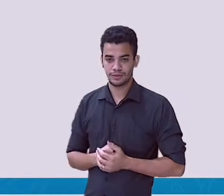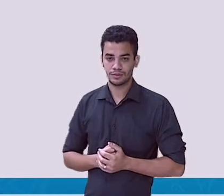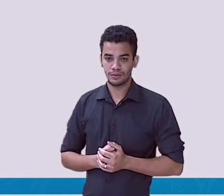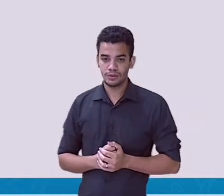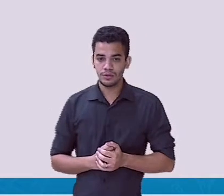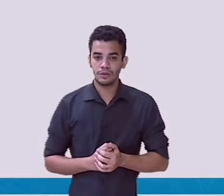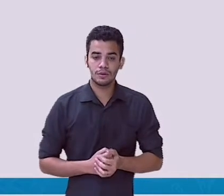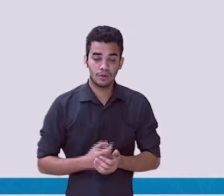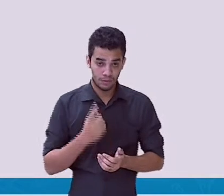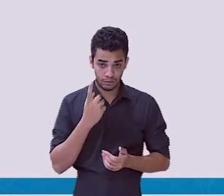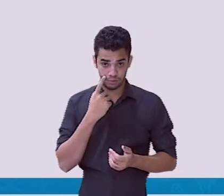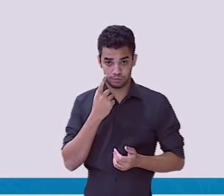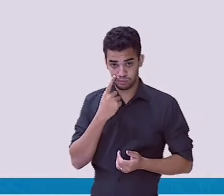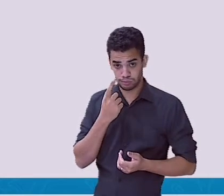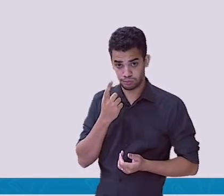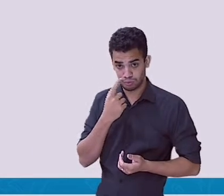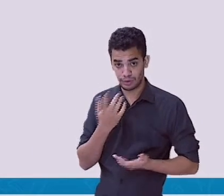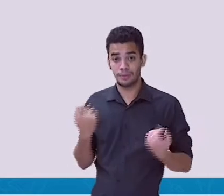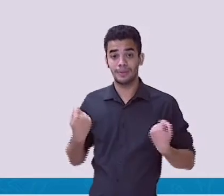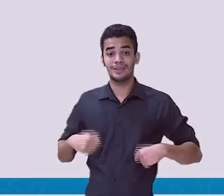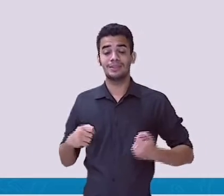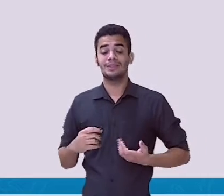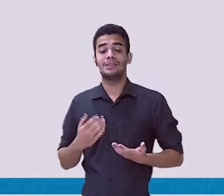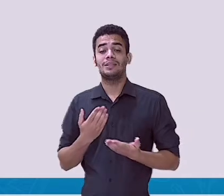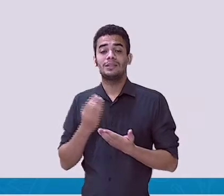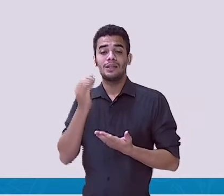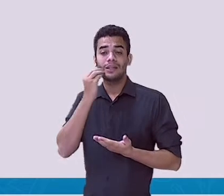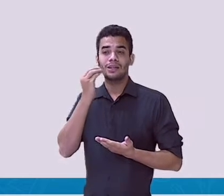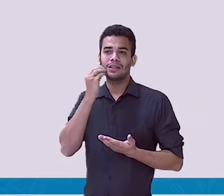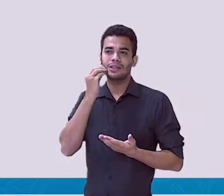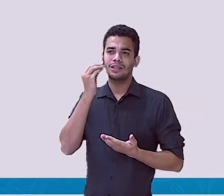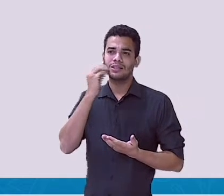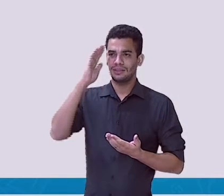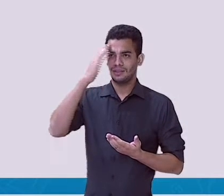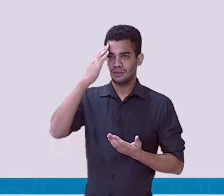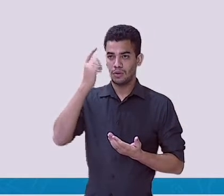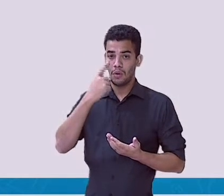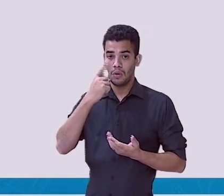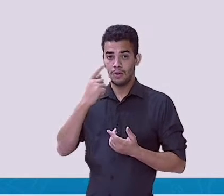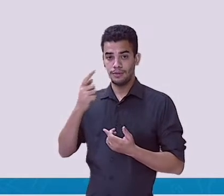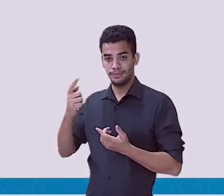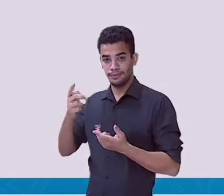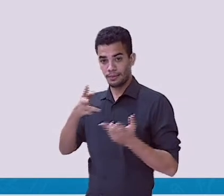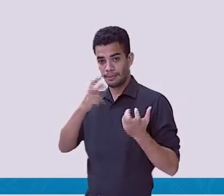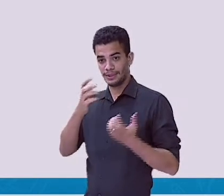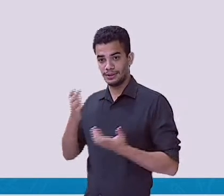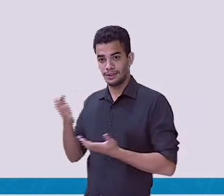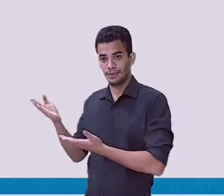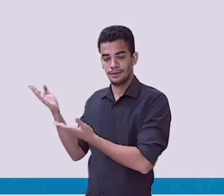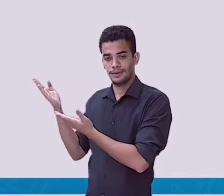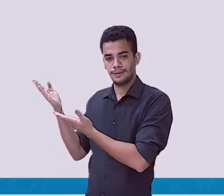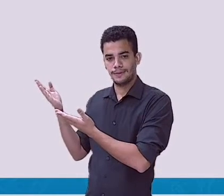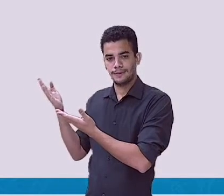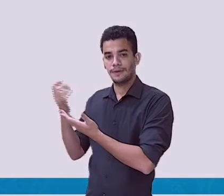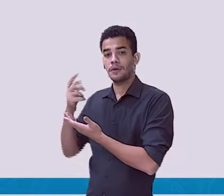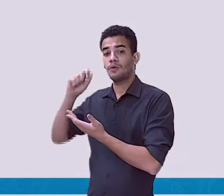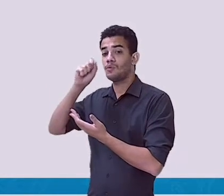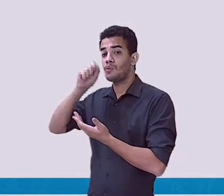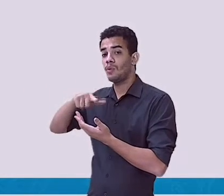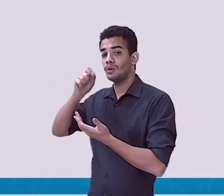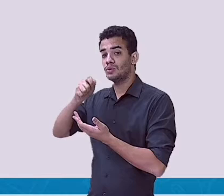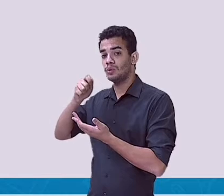pouquinho do trombo também. Mas olha só, o sangue ele vem passando aqui, tá? Aí ele começa a